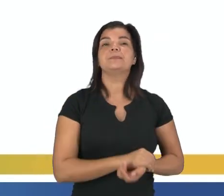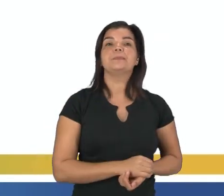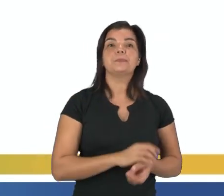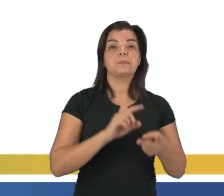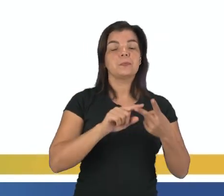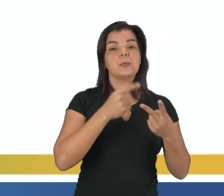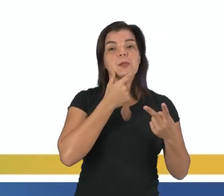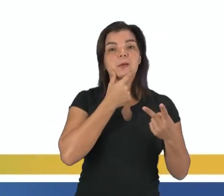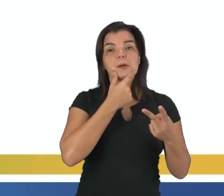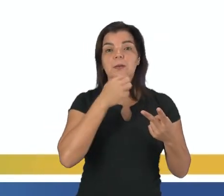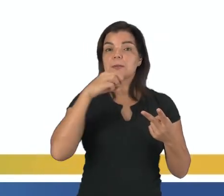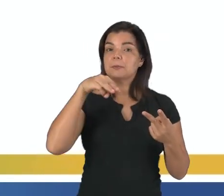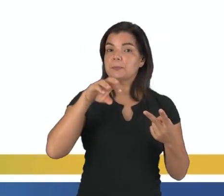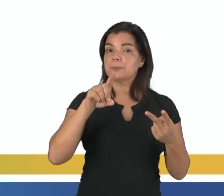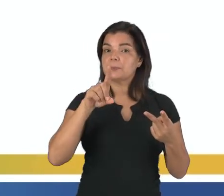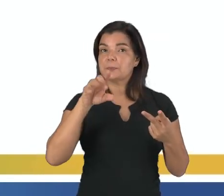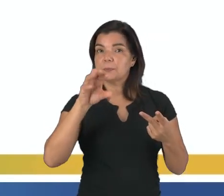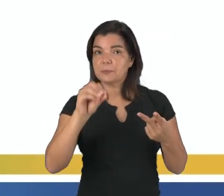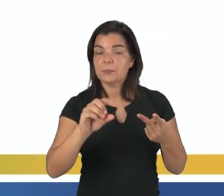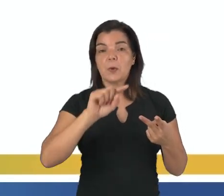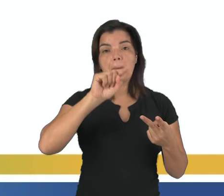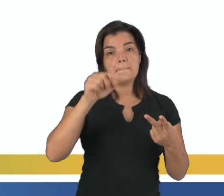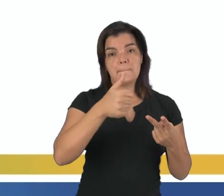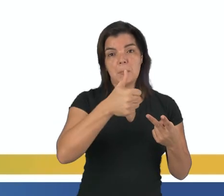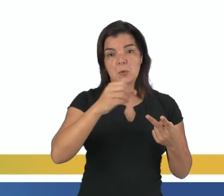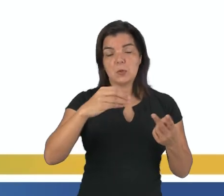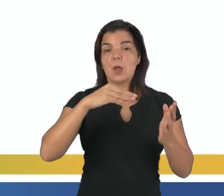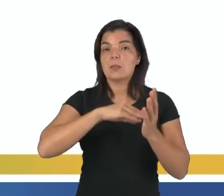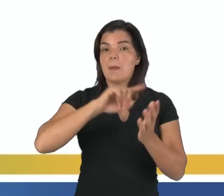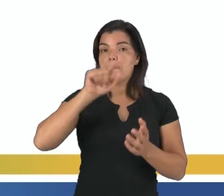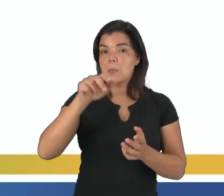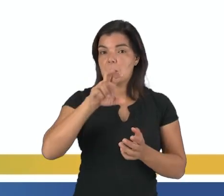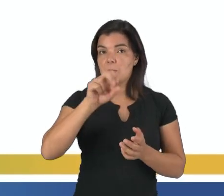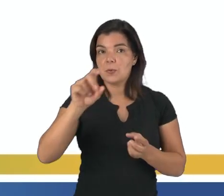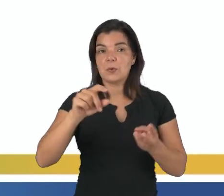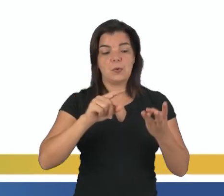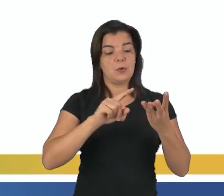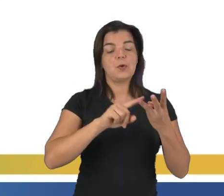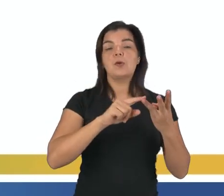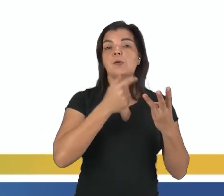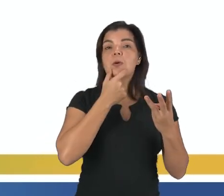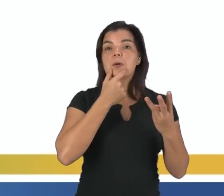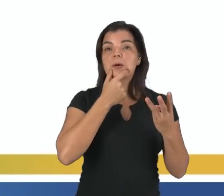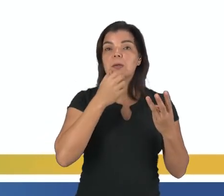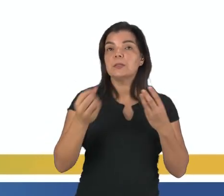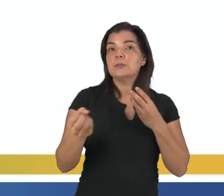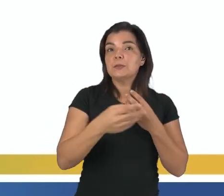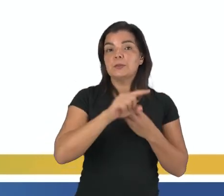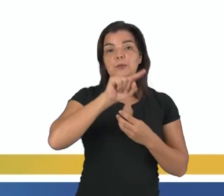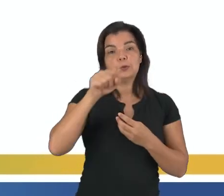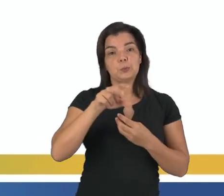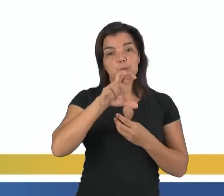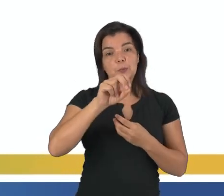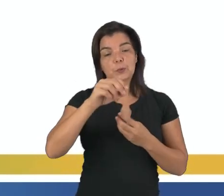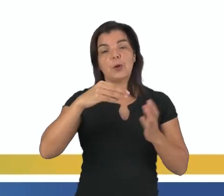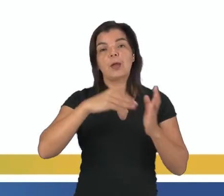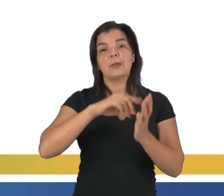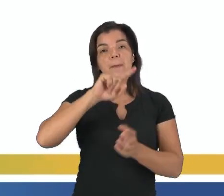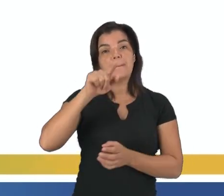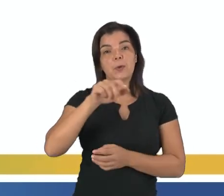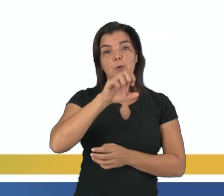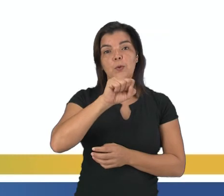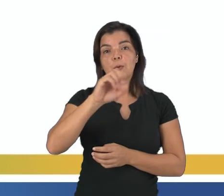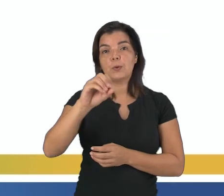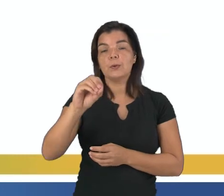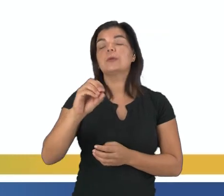450 mil e cem em inglês mede o que foi de mil e cem a mil quinhentos e o inglês moderno de 1500 a mil